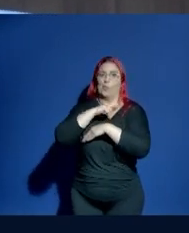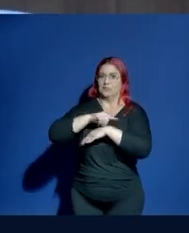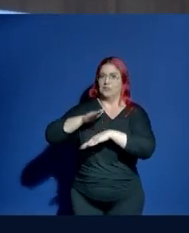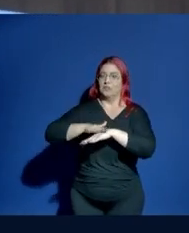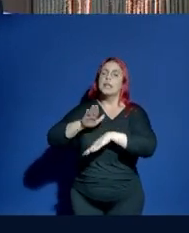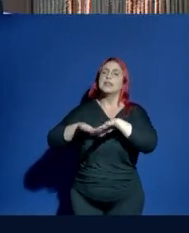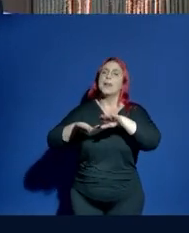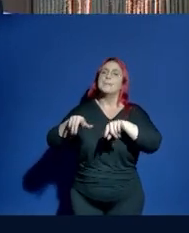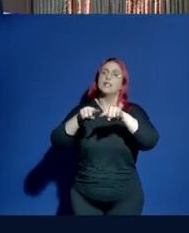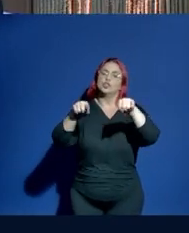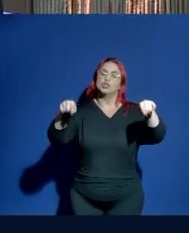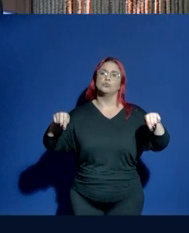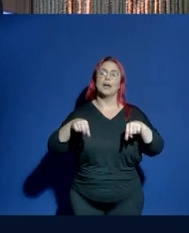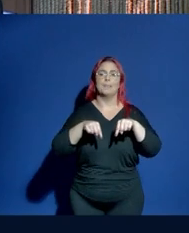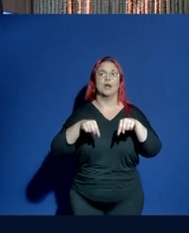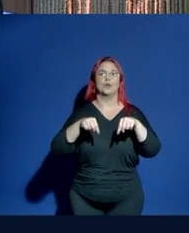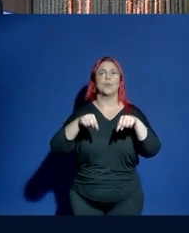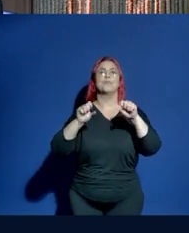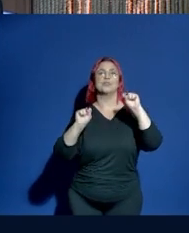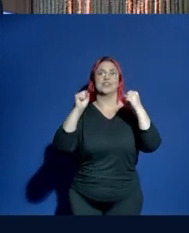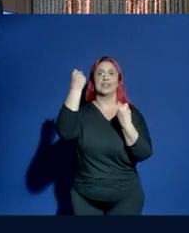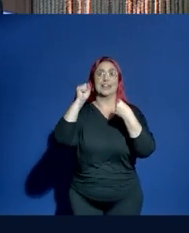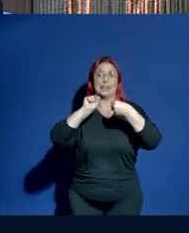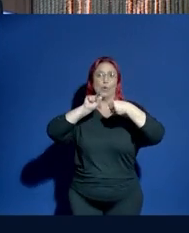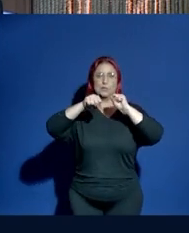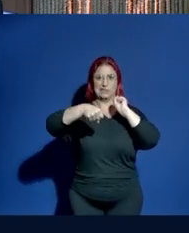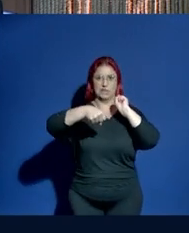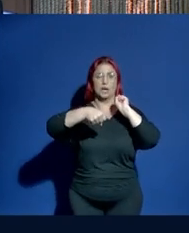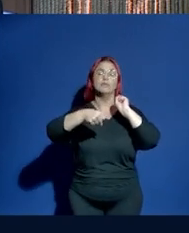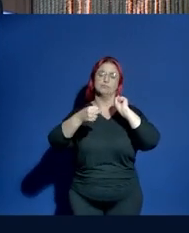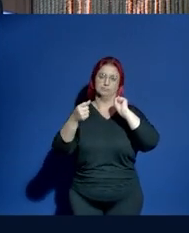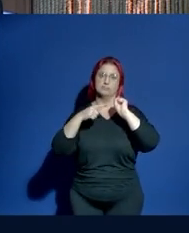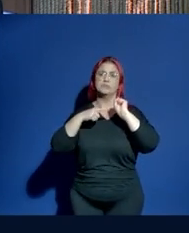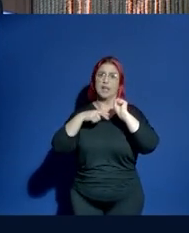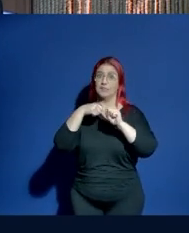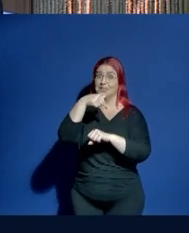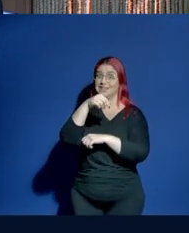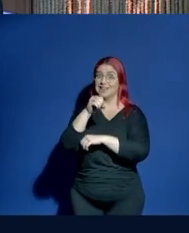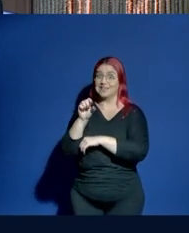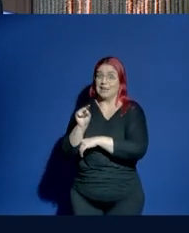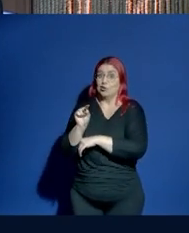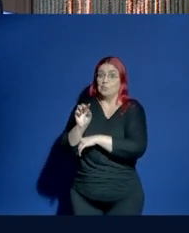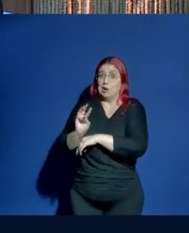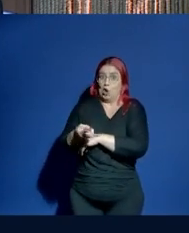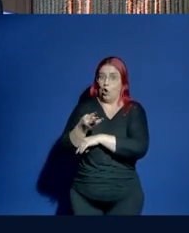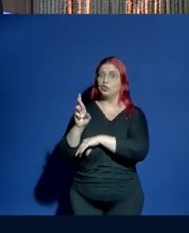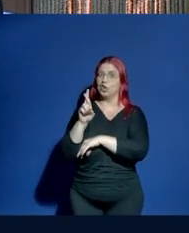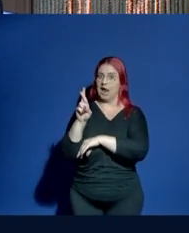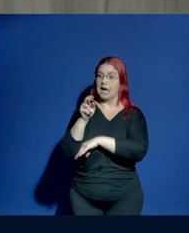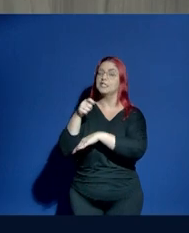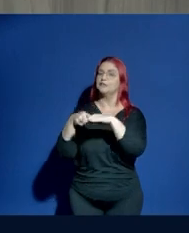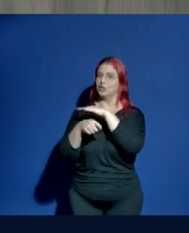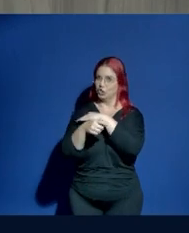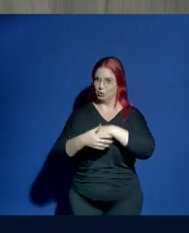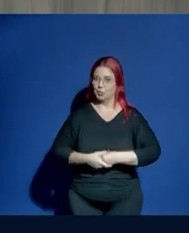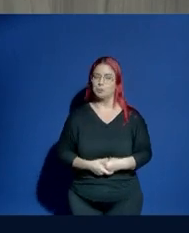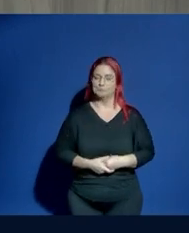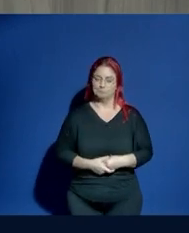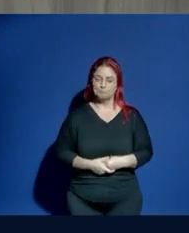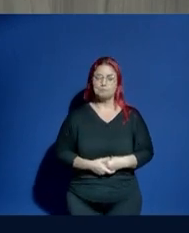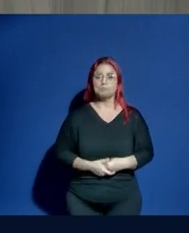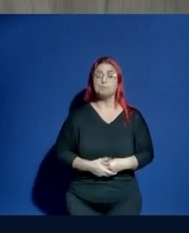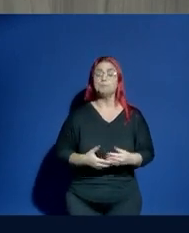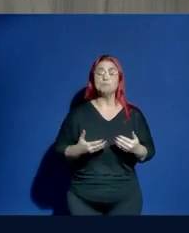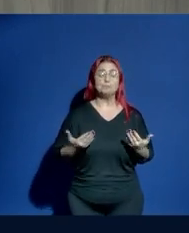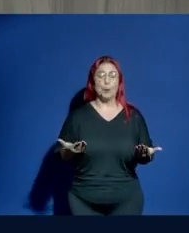do tamanho da Usina lá em Seropédica foram investidos 700 milhões de reais também a maior banda da América Latina uma das maiores do mundo então